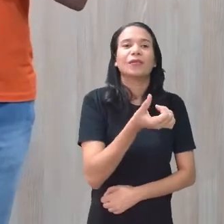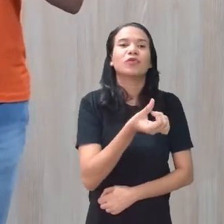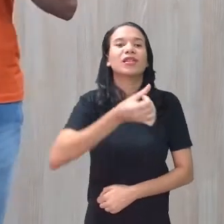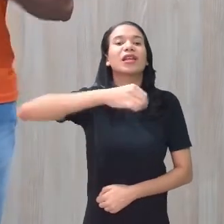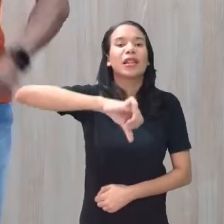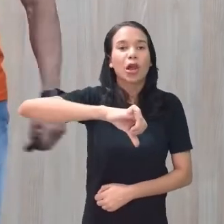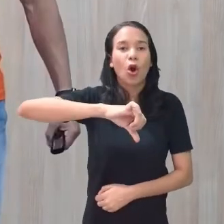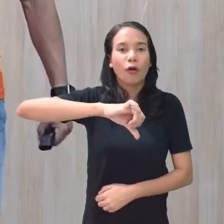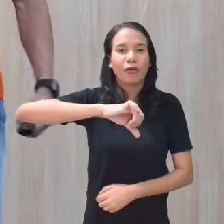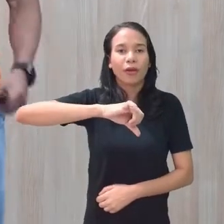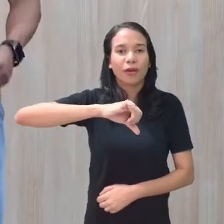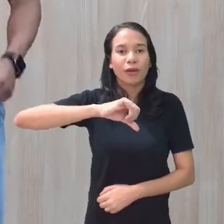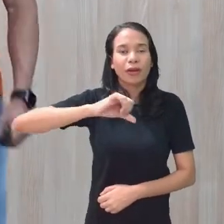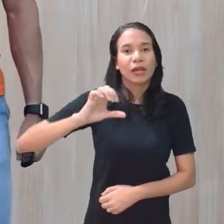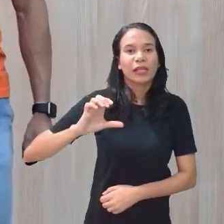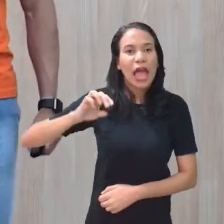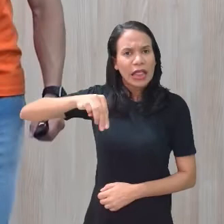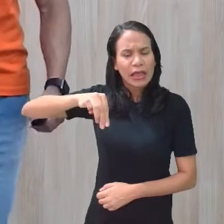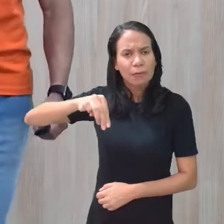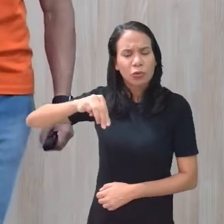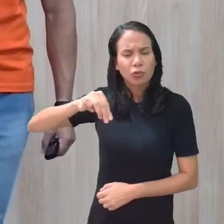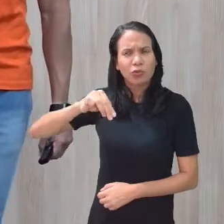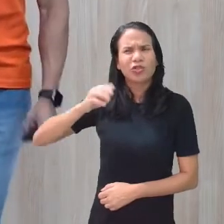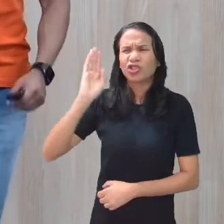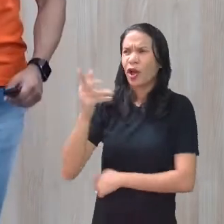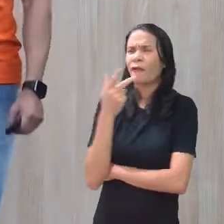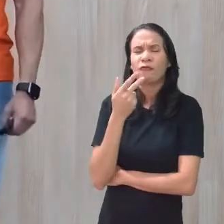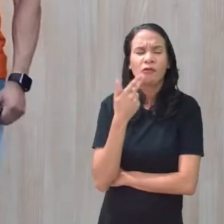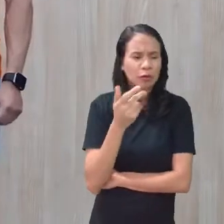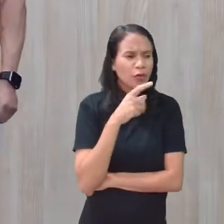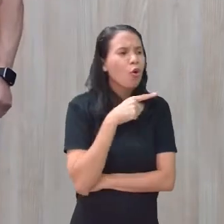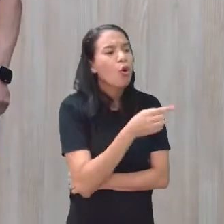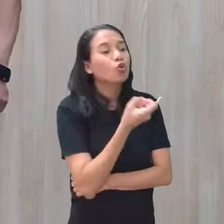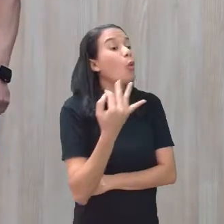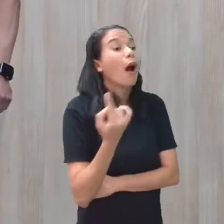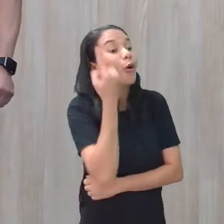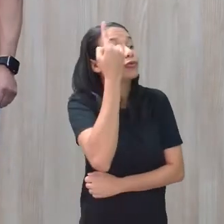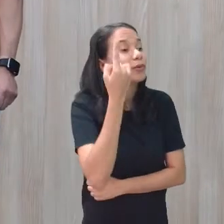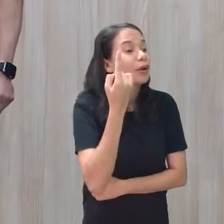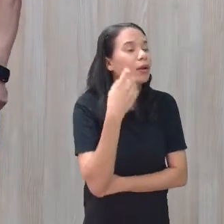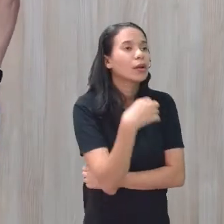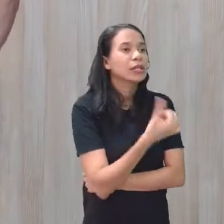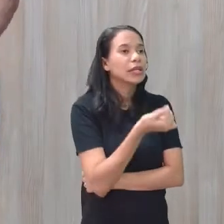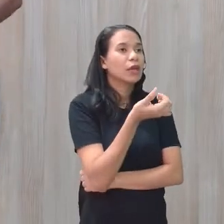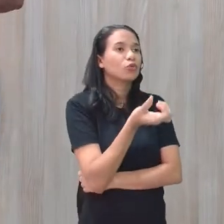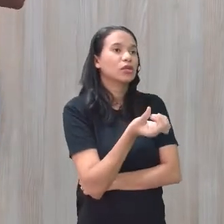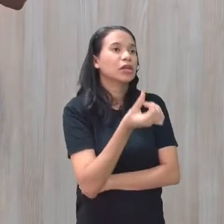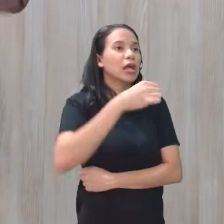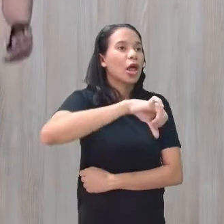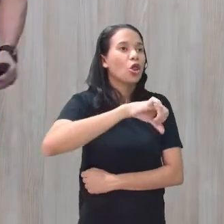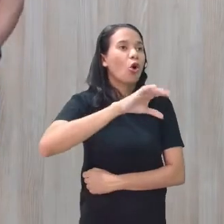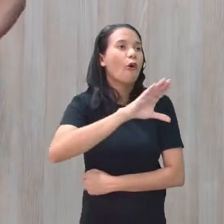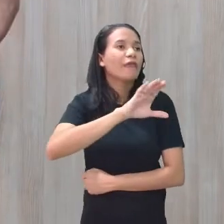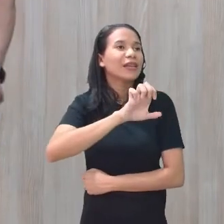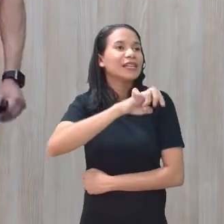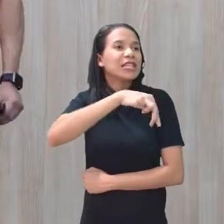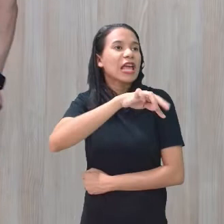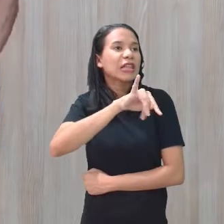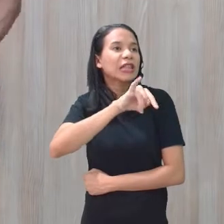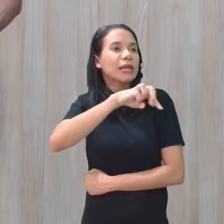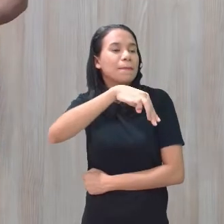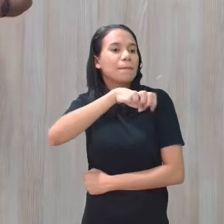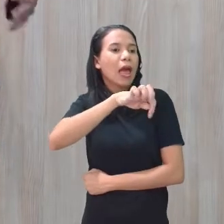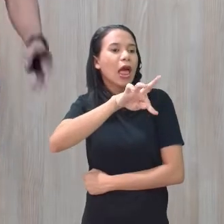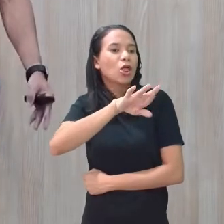169 centímetros. Você já ouviu alguma pessoa falar a sua altura dessa forma que eu falei agora? A gente sempre fala a altura em